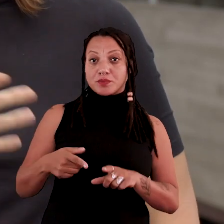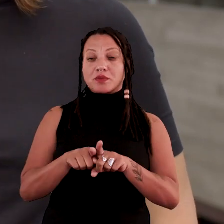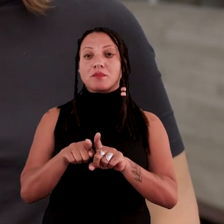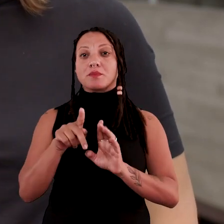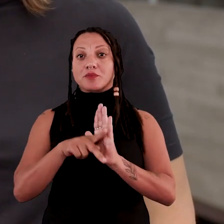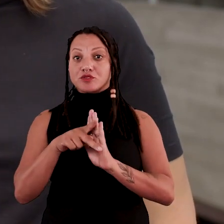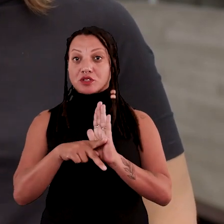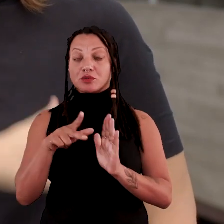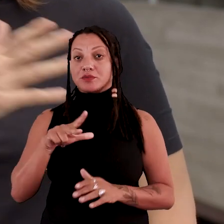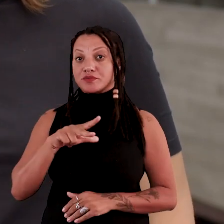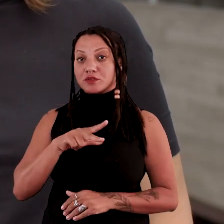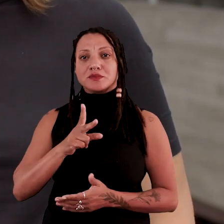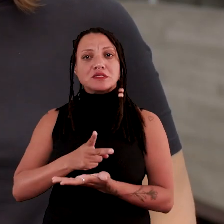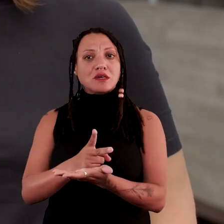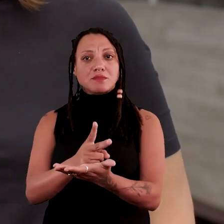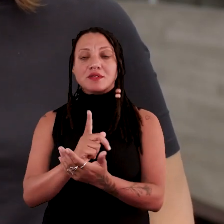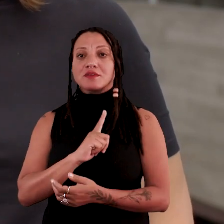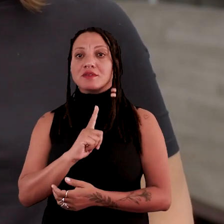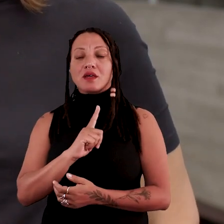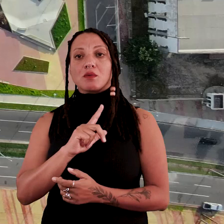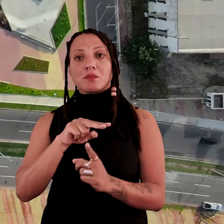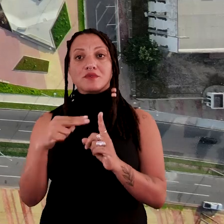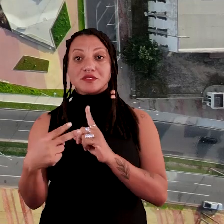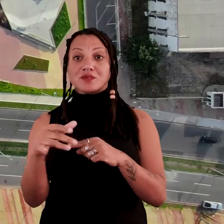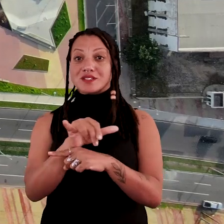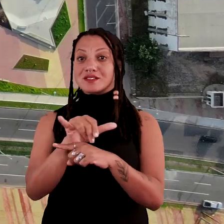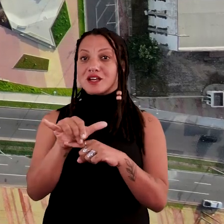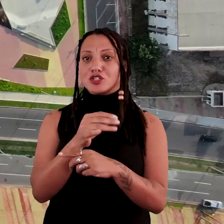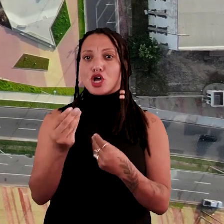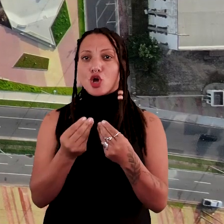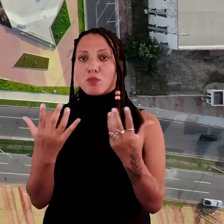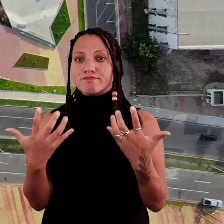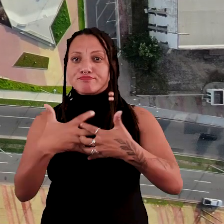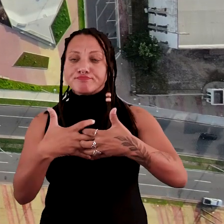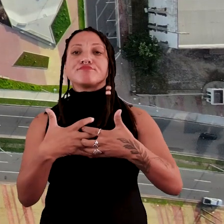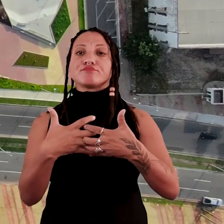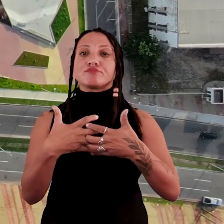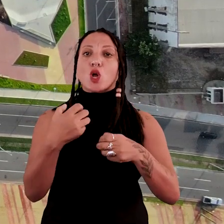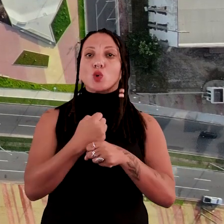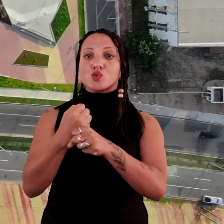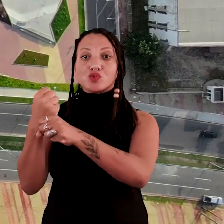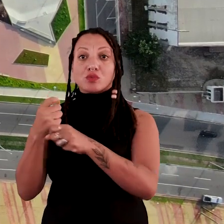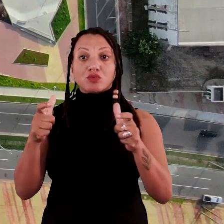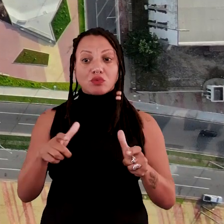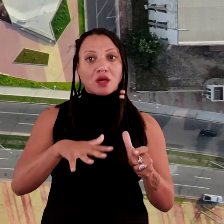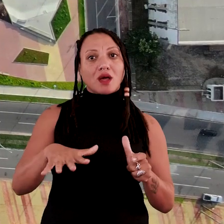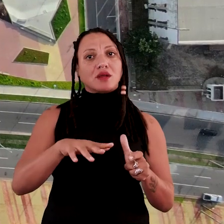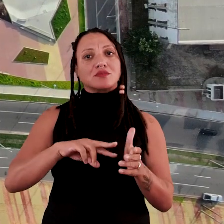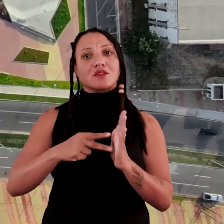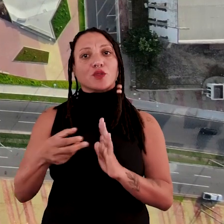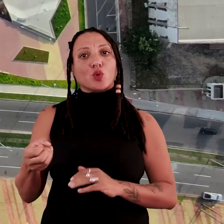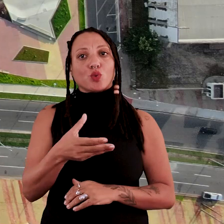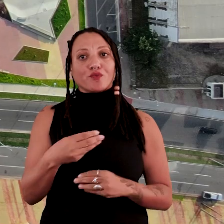está condiz muito com esse propósito, e é esse projeto do terminal rodoviário e da Avenida Vitorino